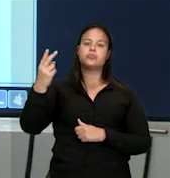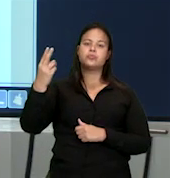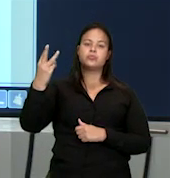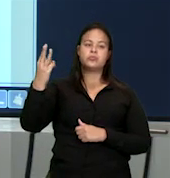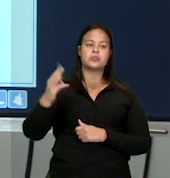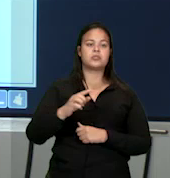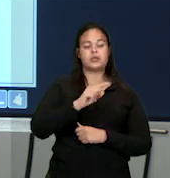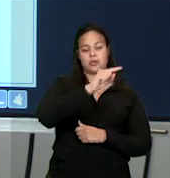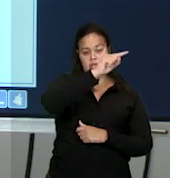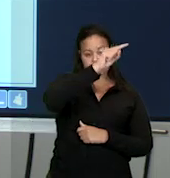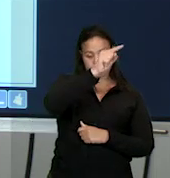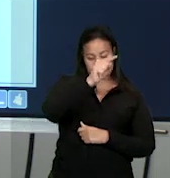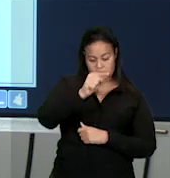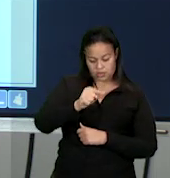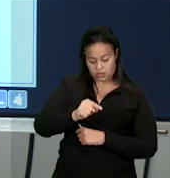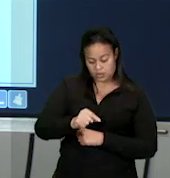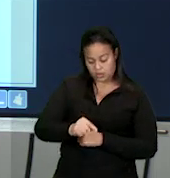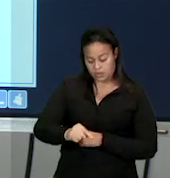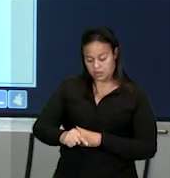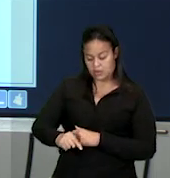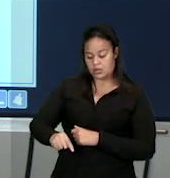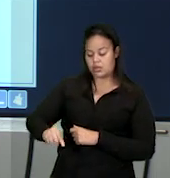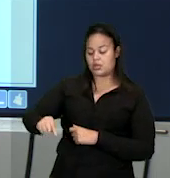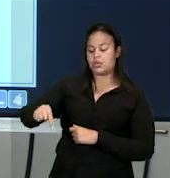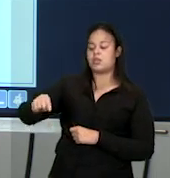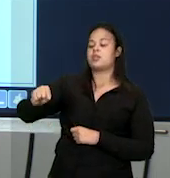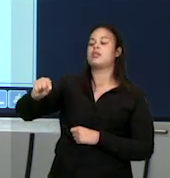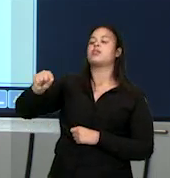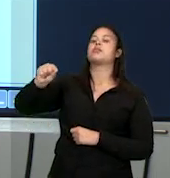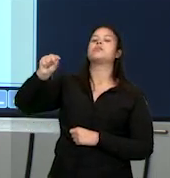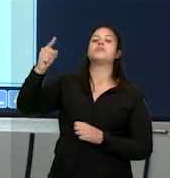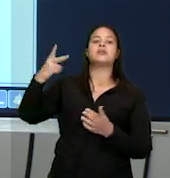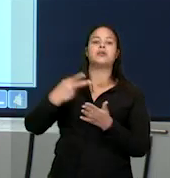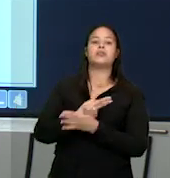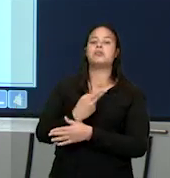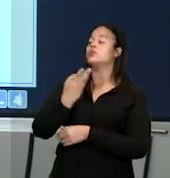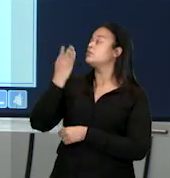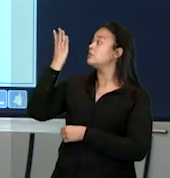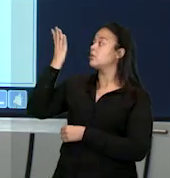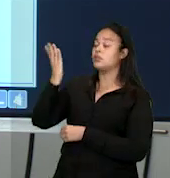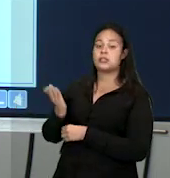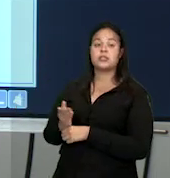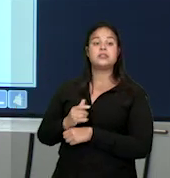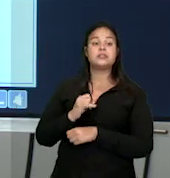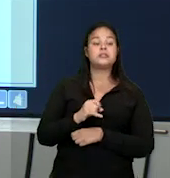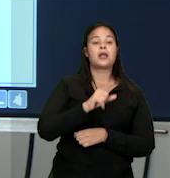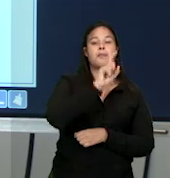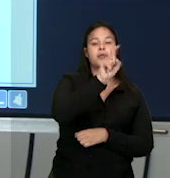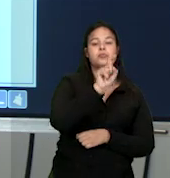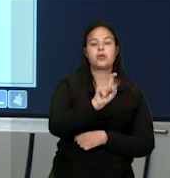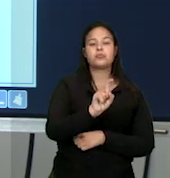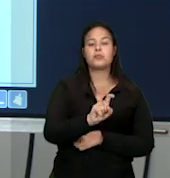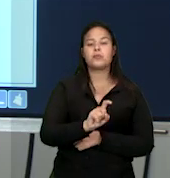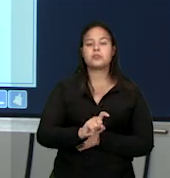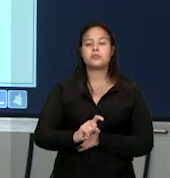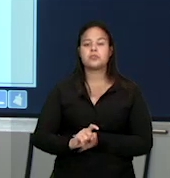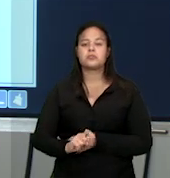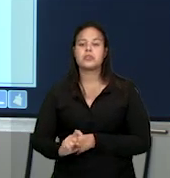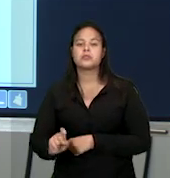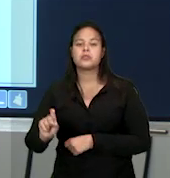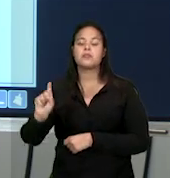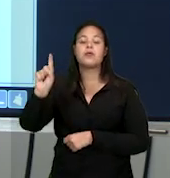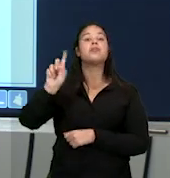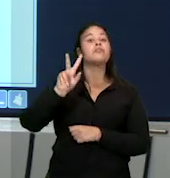É exatamente o 3, 2, 1, 1, 2, 3 que está acontecendo aqui. Quando você marca todos os pontos, você liga,